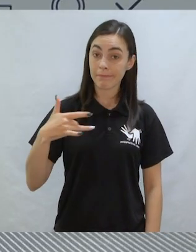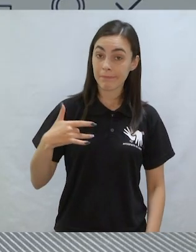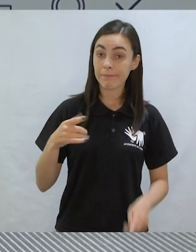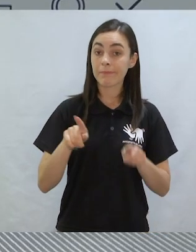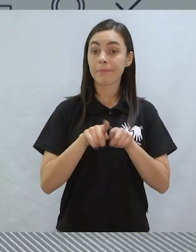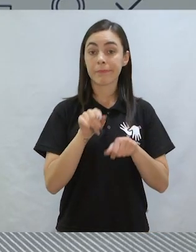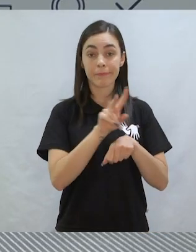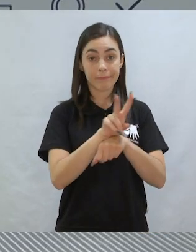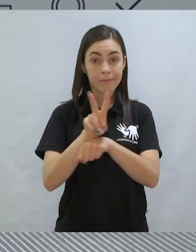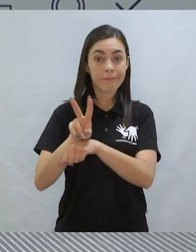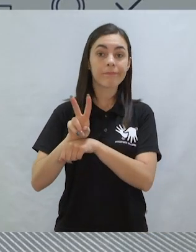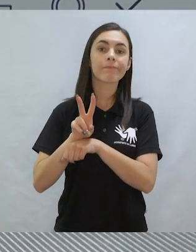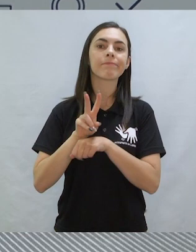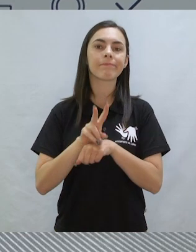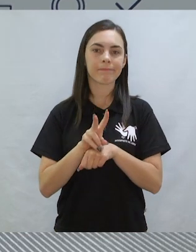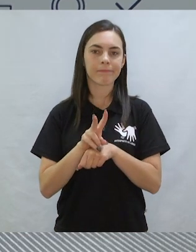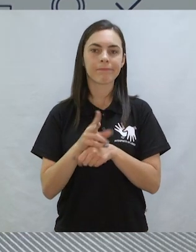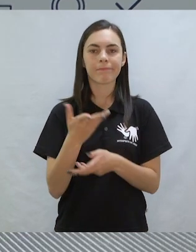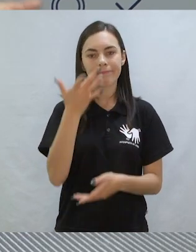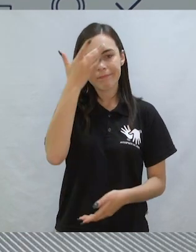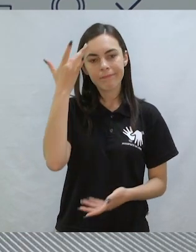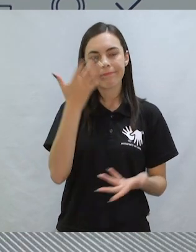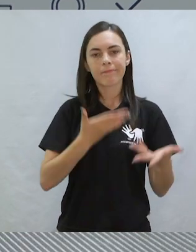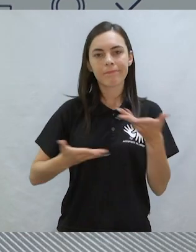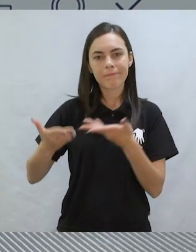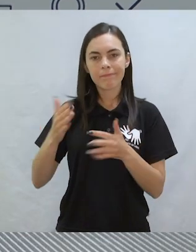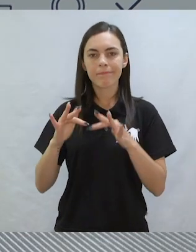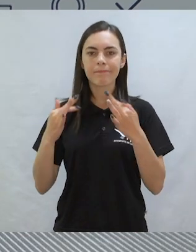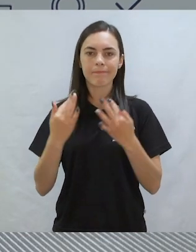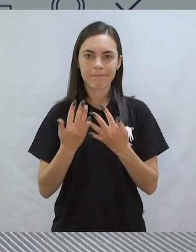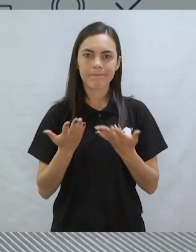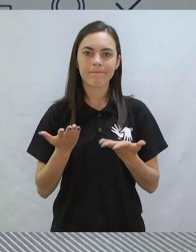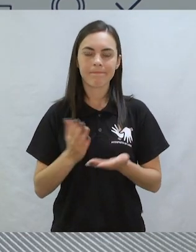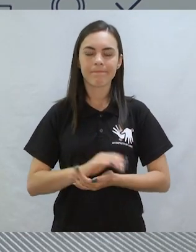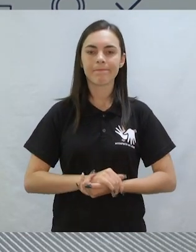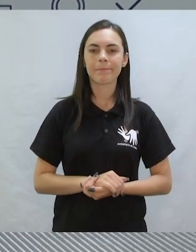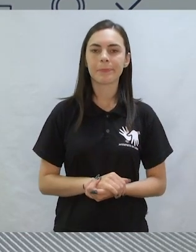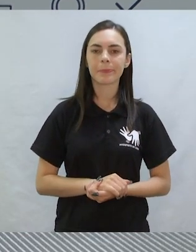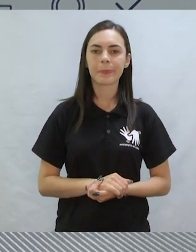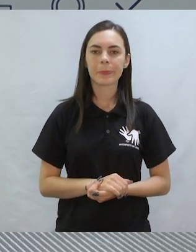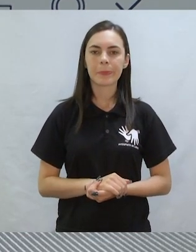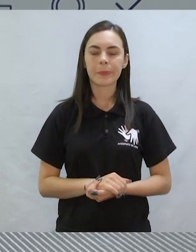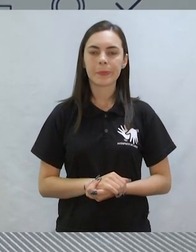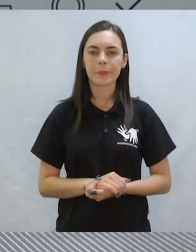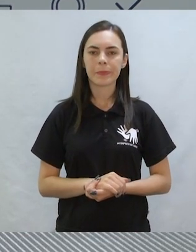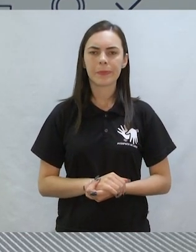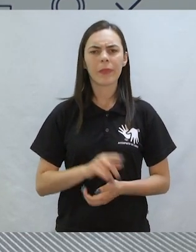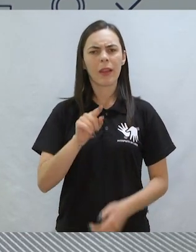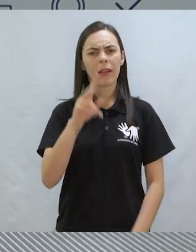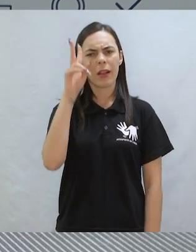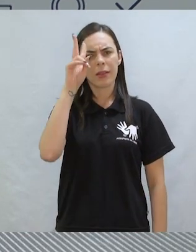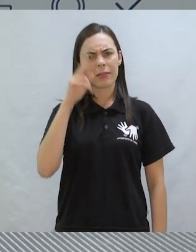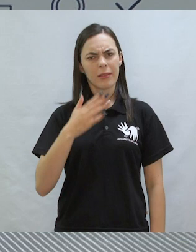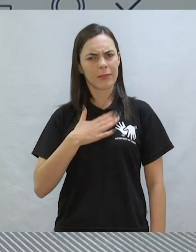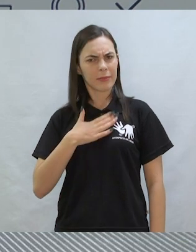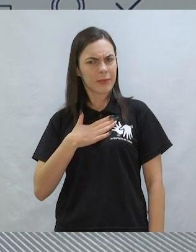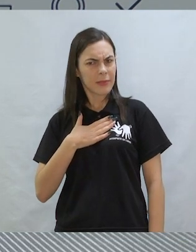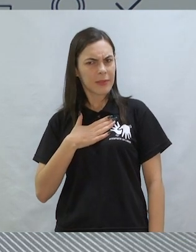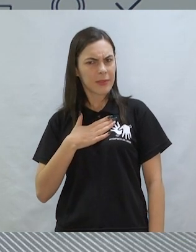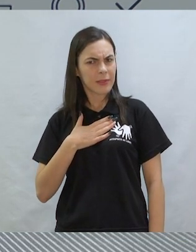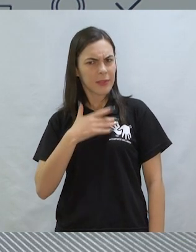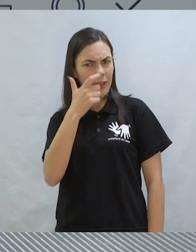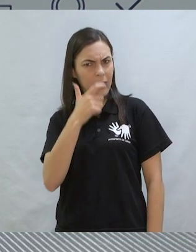saúde e também a do outro com quem nós convivemos, ok? Aí, lembram quem eu sou?